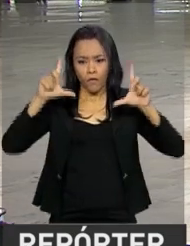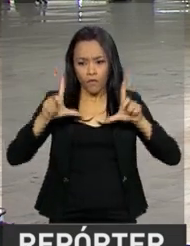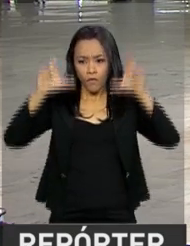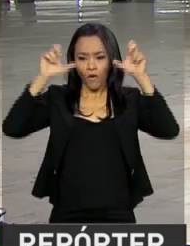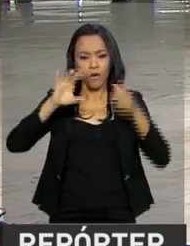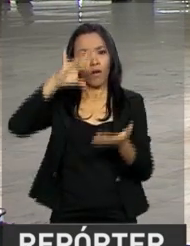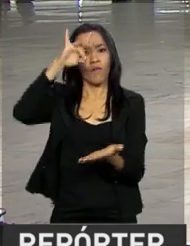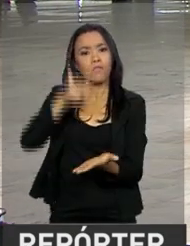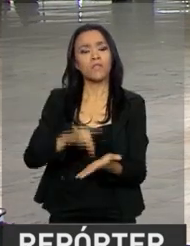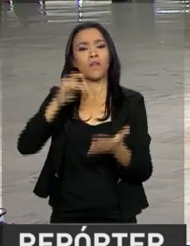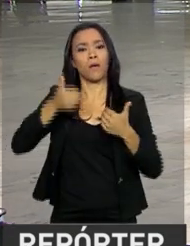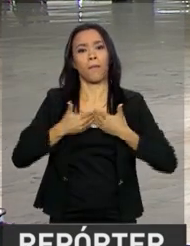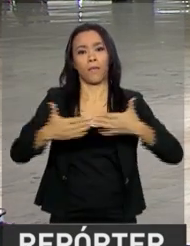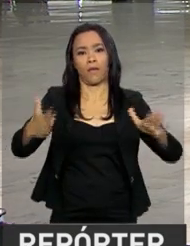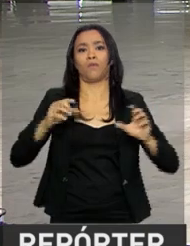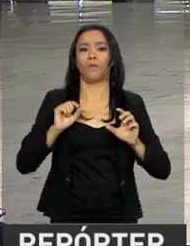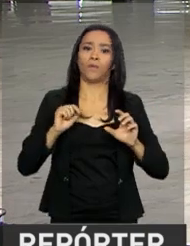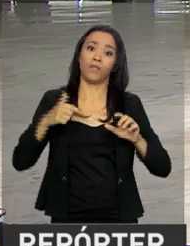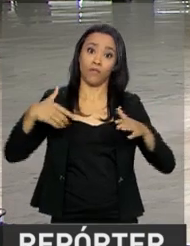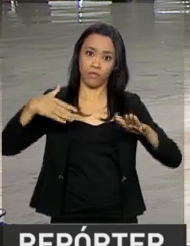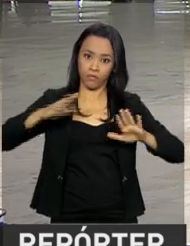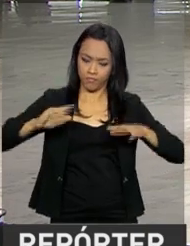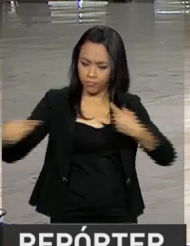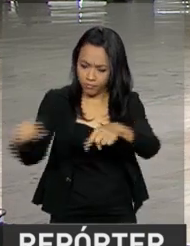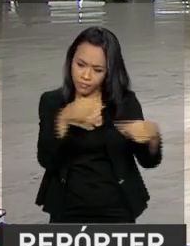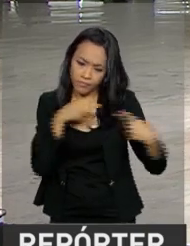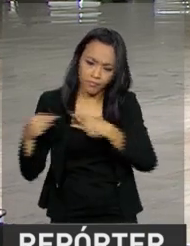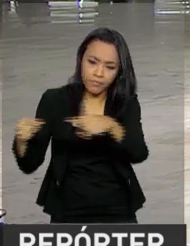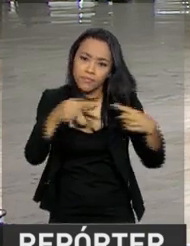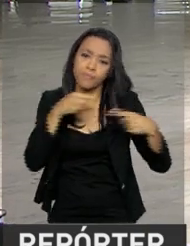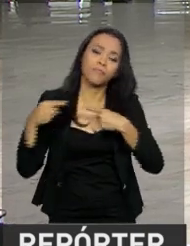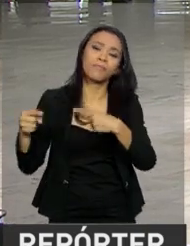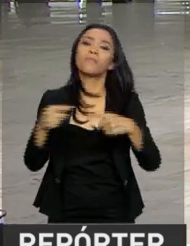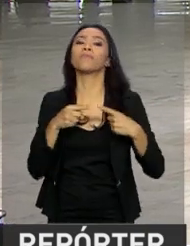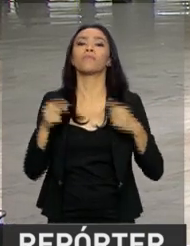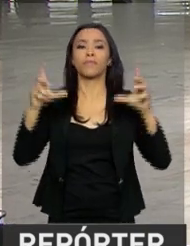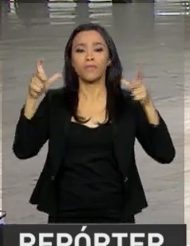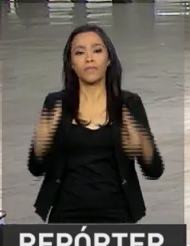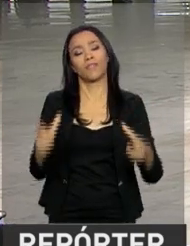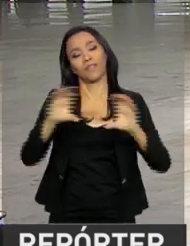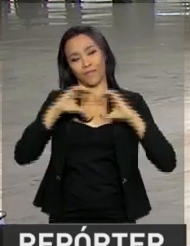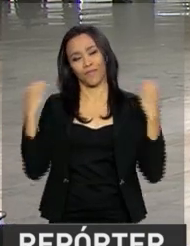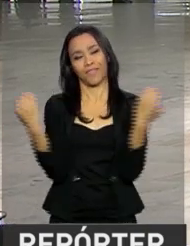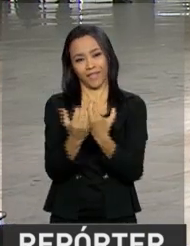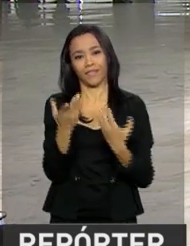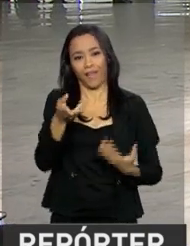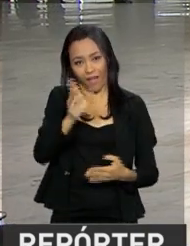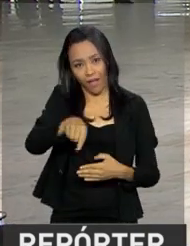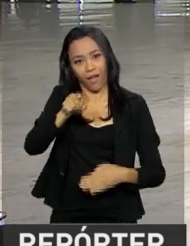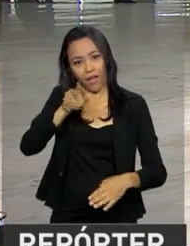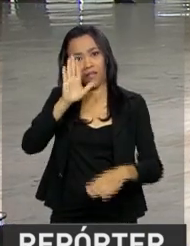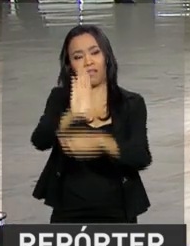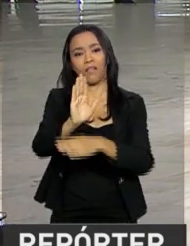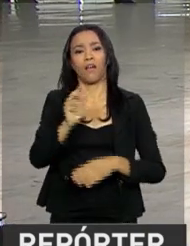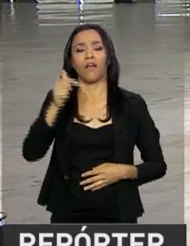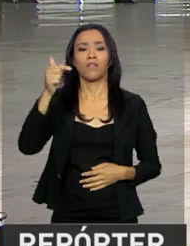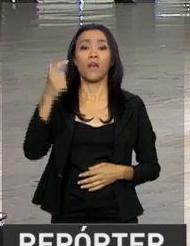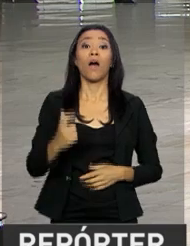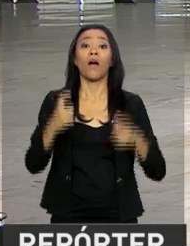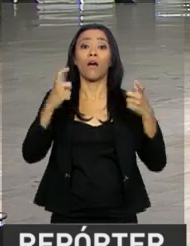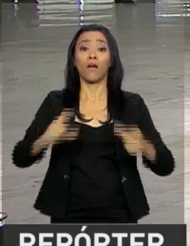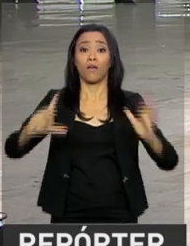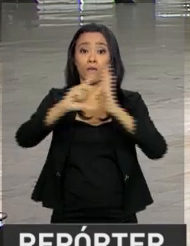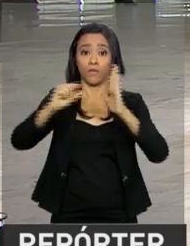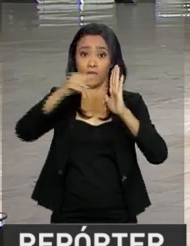abertura dos trabalhos e aí a primeira sessão de trabalho dos chefes de Estado e de Governo. Tudo isso acontece na parte da tarde no Palácio